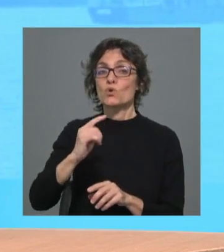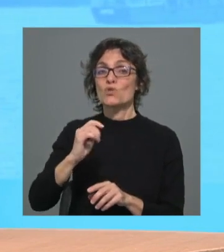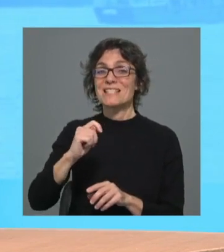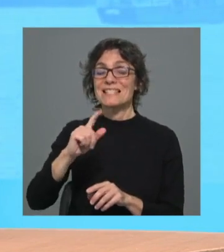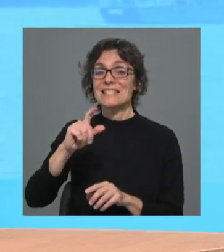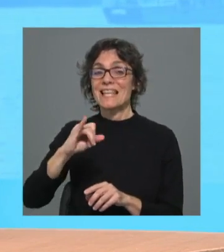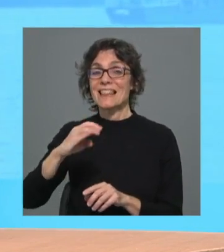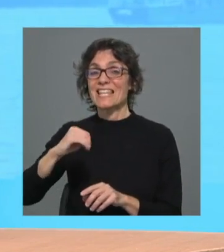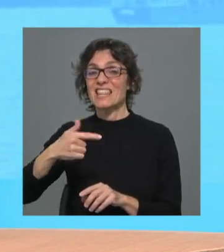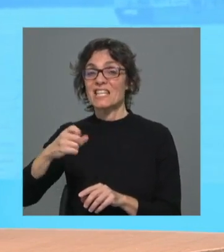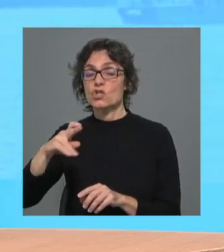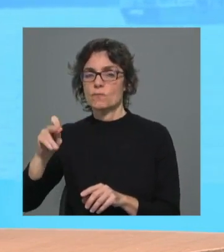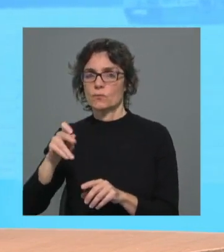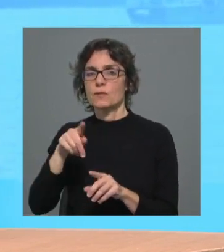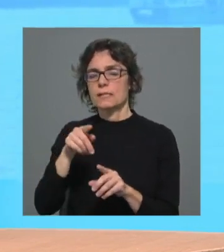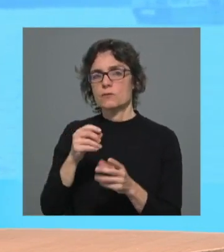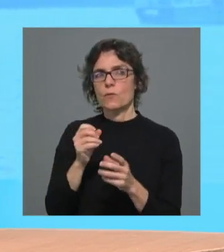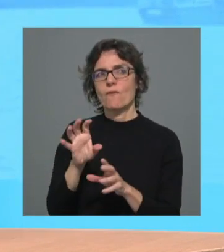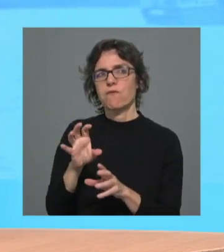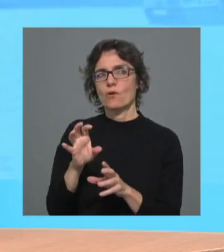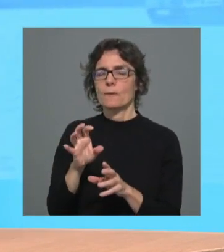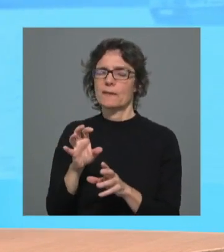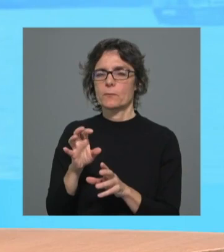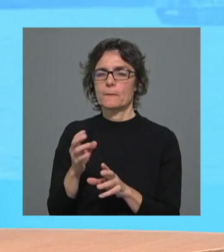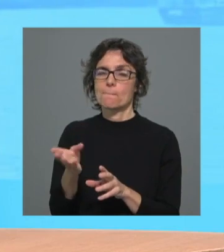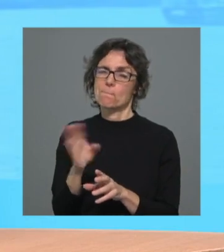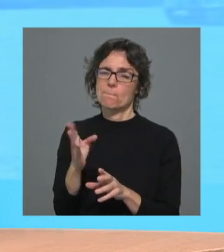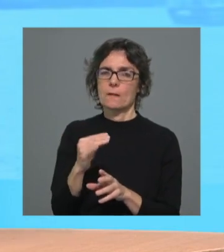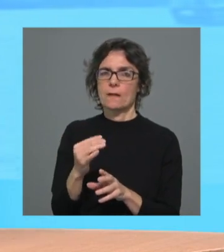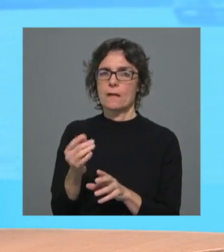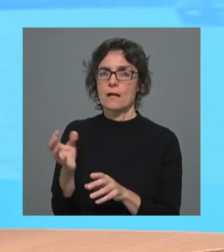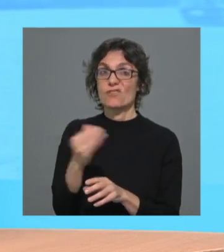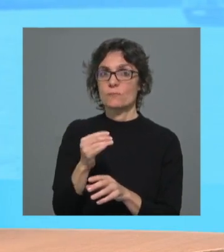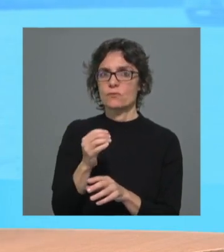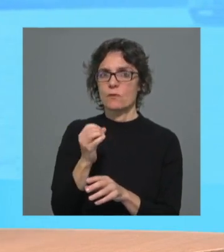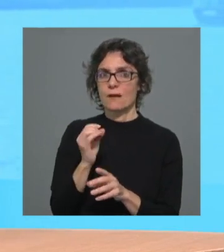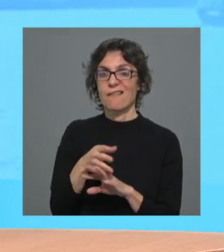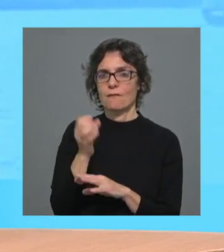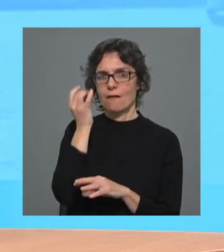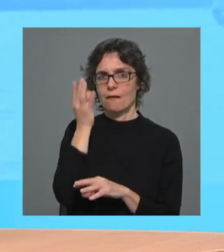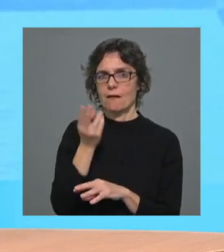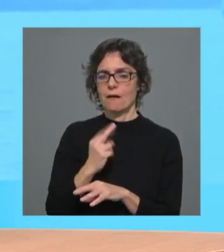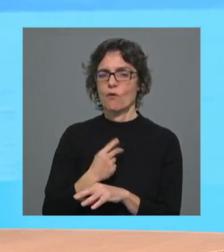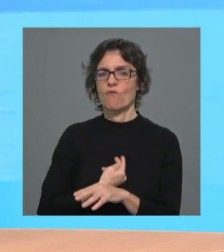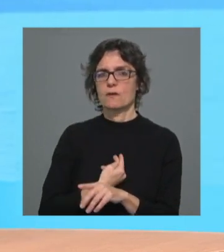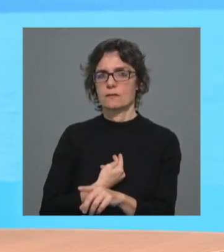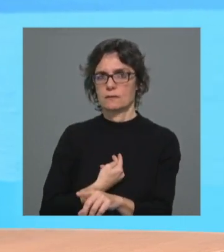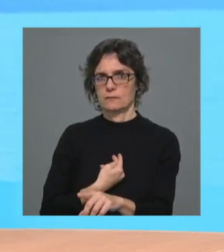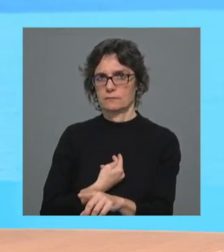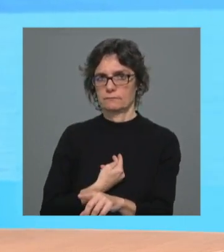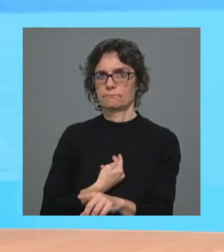ou da contrapartida para que as pessoas se convertam. Não é a dinâmica missionária no sentido tradicional e